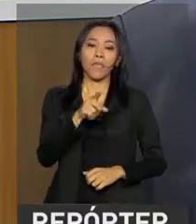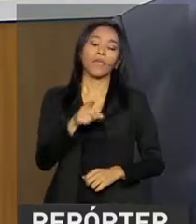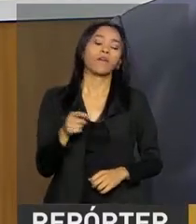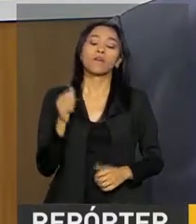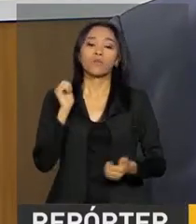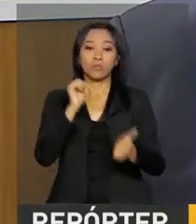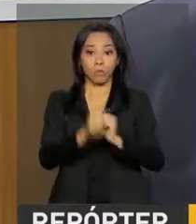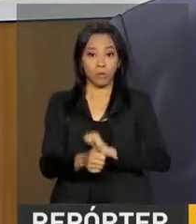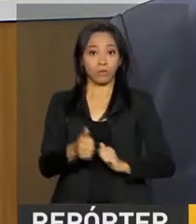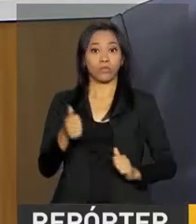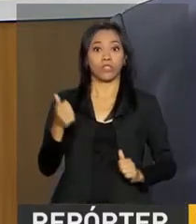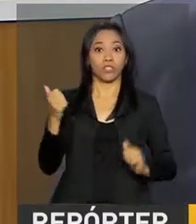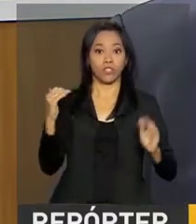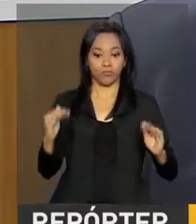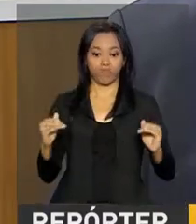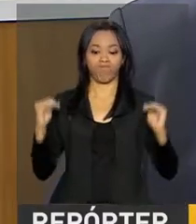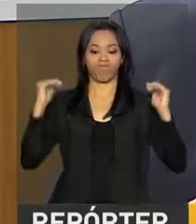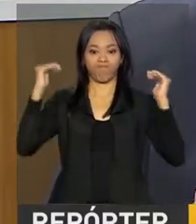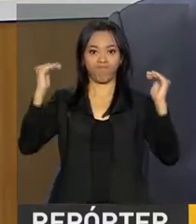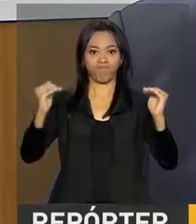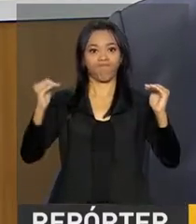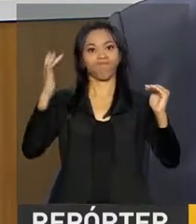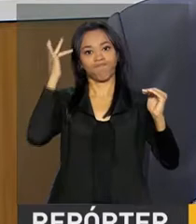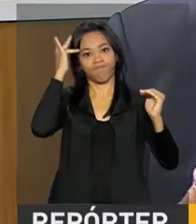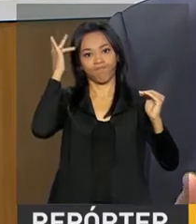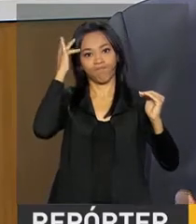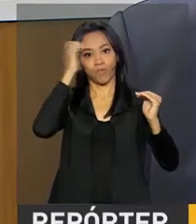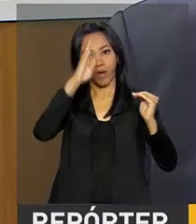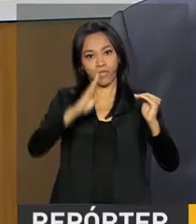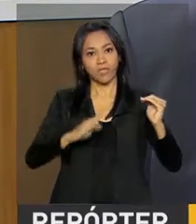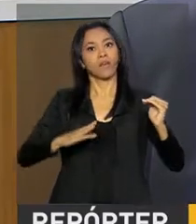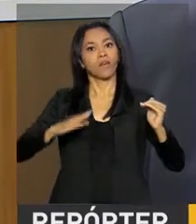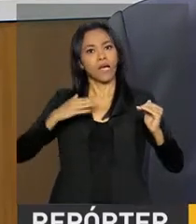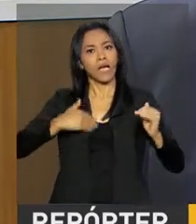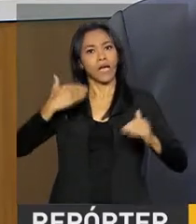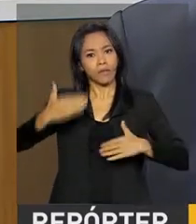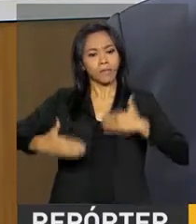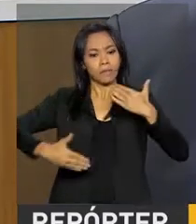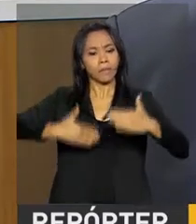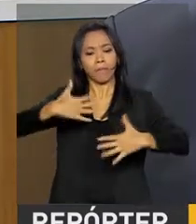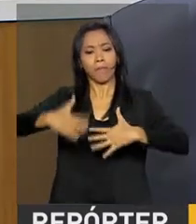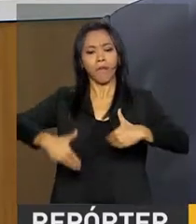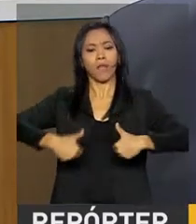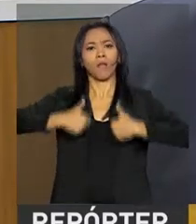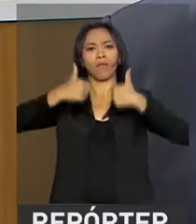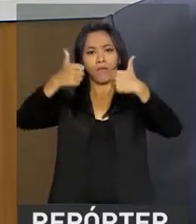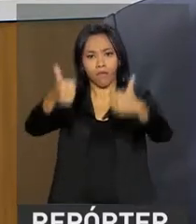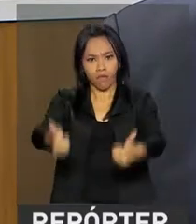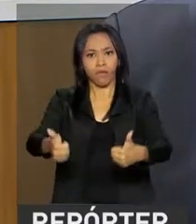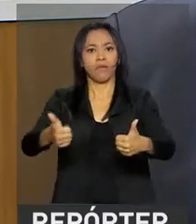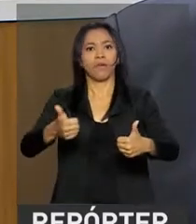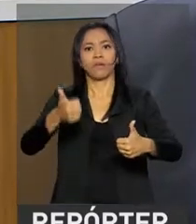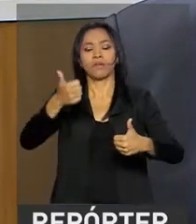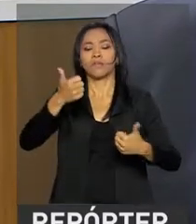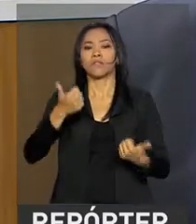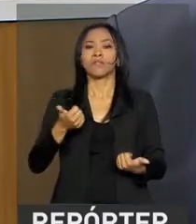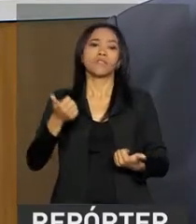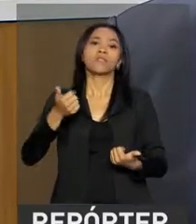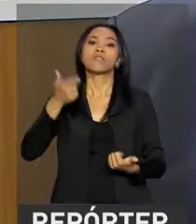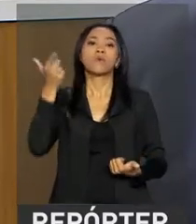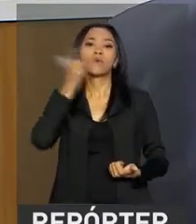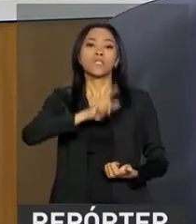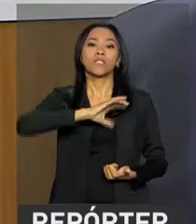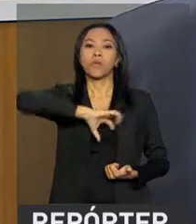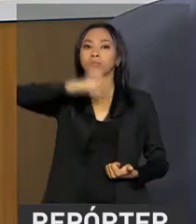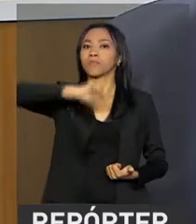do brasil ele vem numa espiral de crescimento e melhora nas cada vez o pano melhores melhores posições